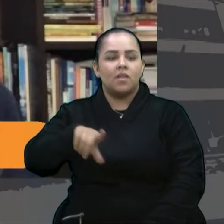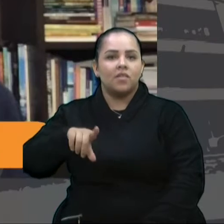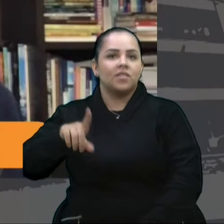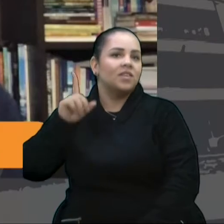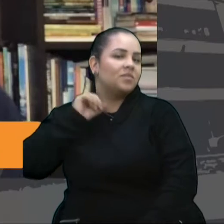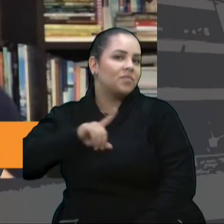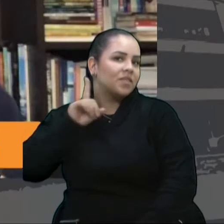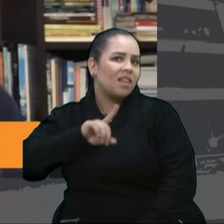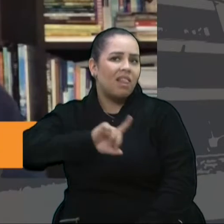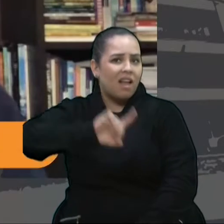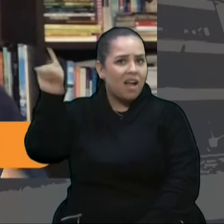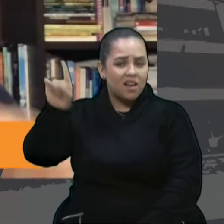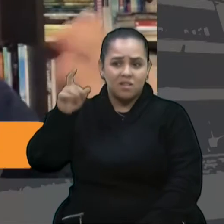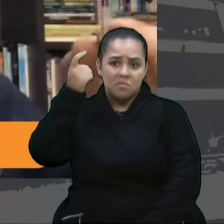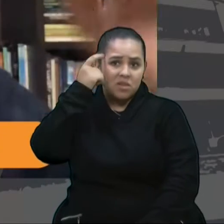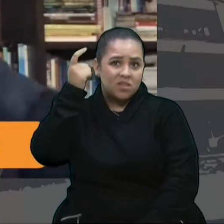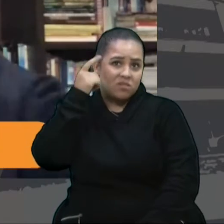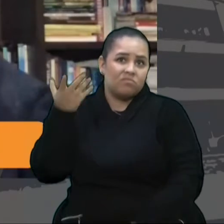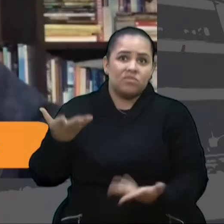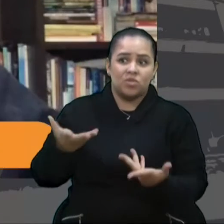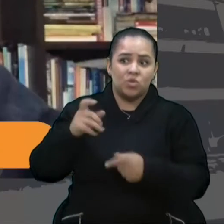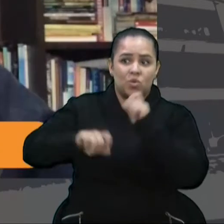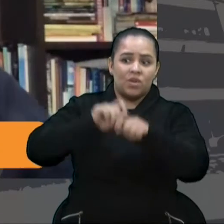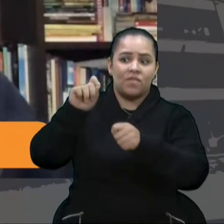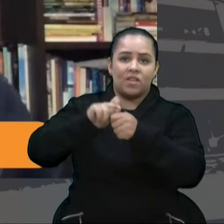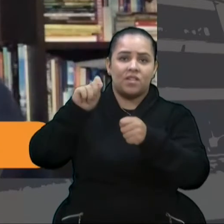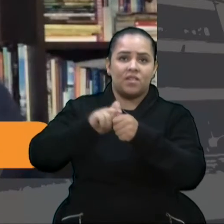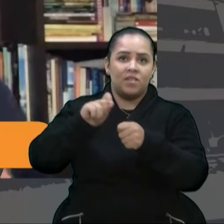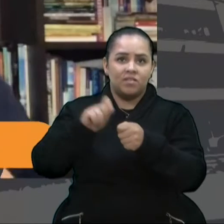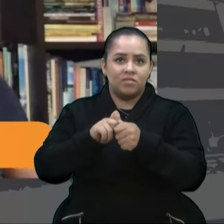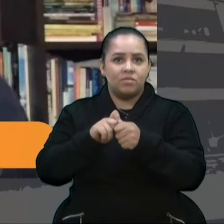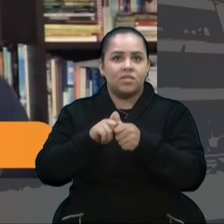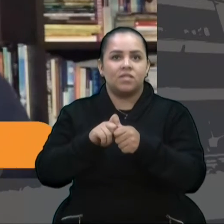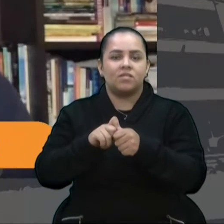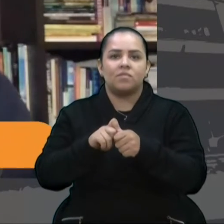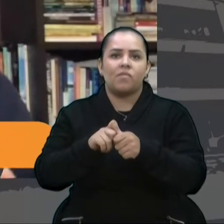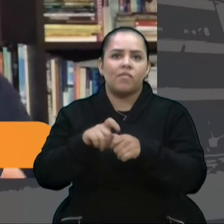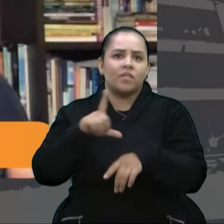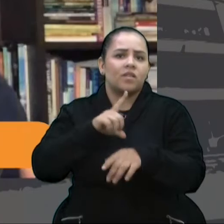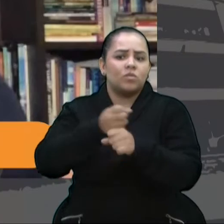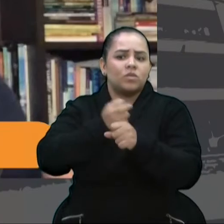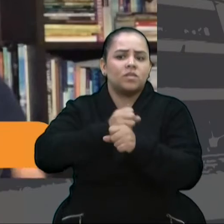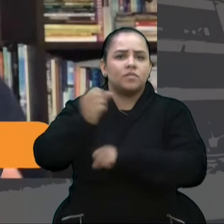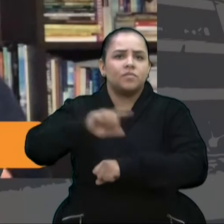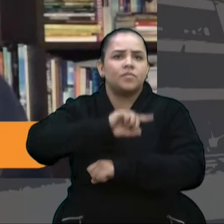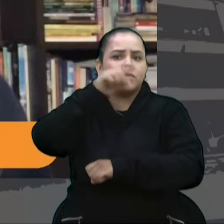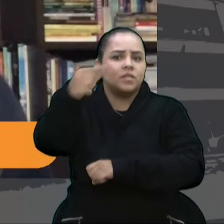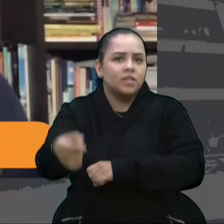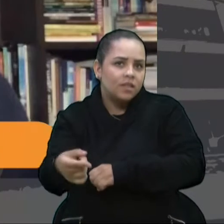pneumonia. Eu acho que é muito cedo, eles deviam fazer isso no ano que vem, inclusive para poder analisar mais o